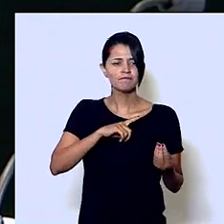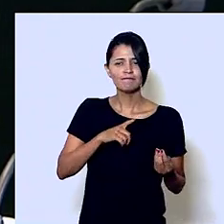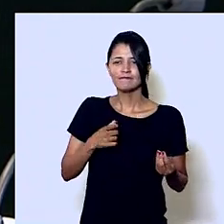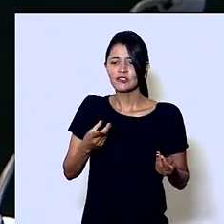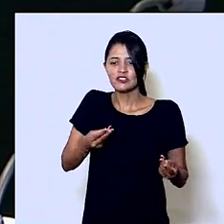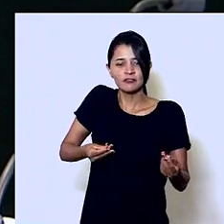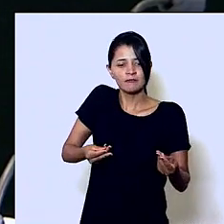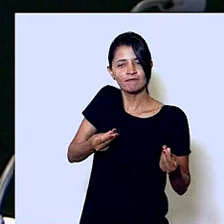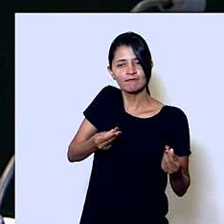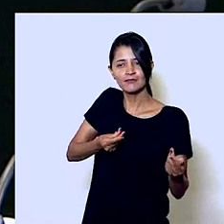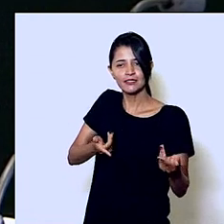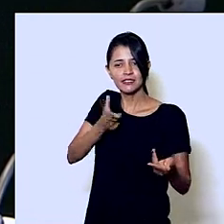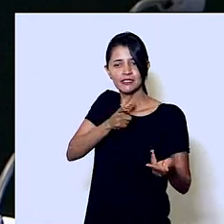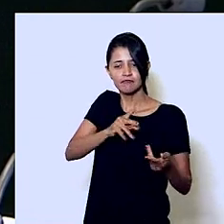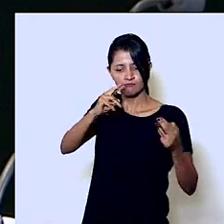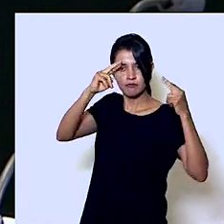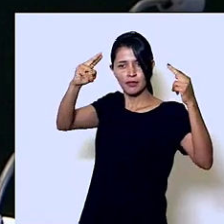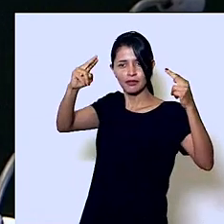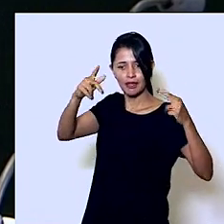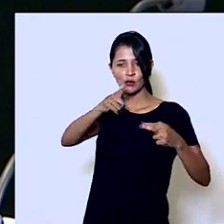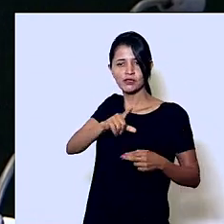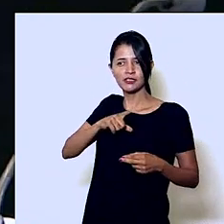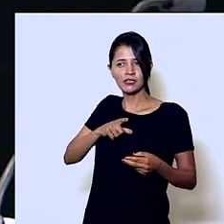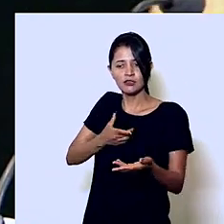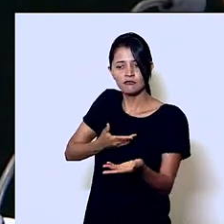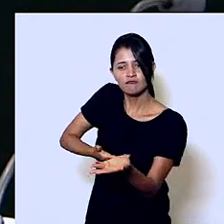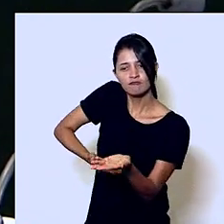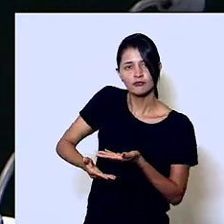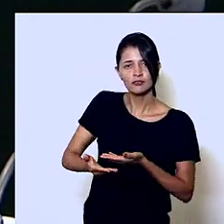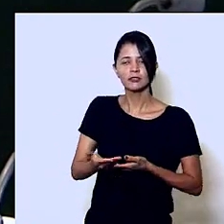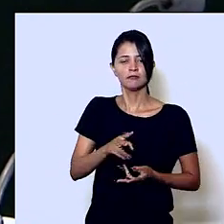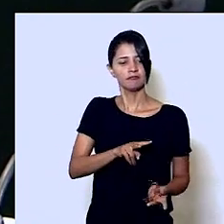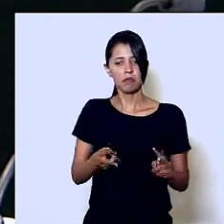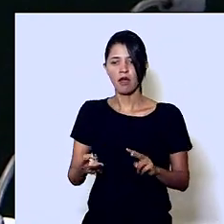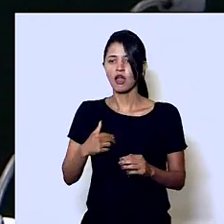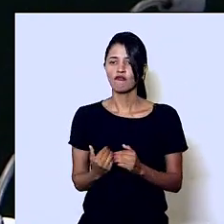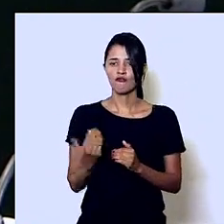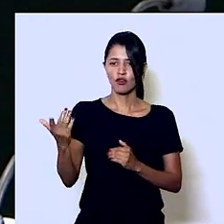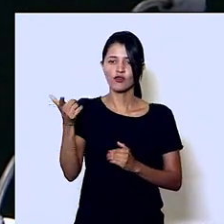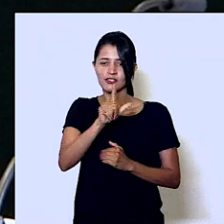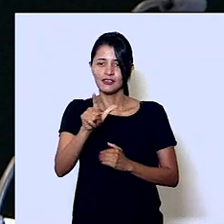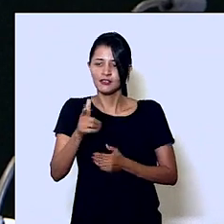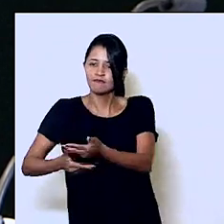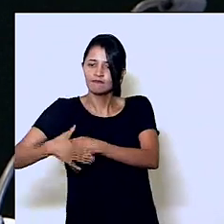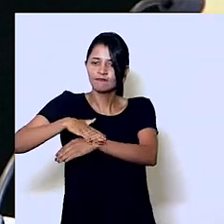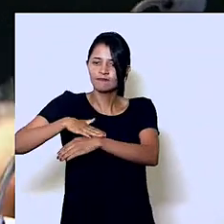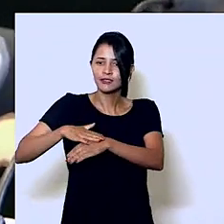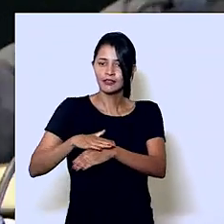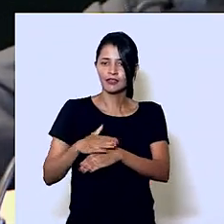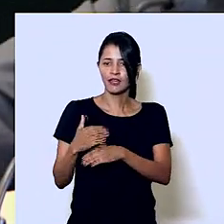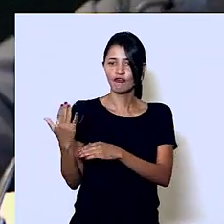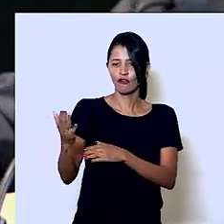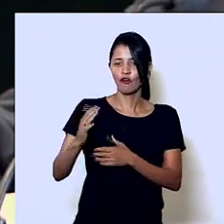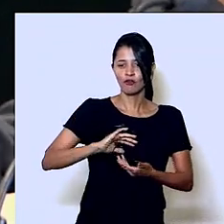de ser respeitado e de transitar fora do Itamaraty, numa construção que vinha lá dos anos, final dos anos